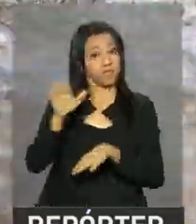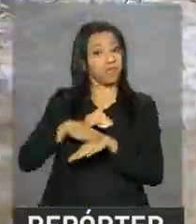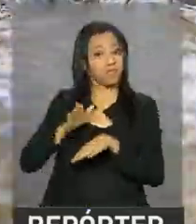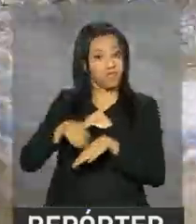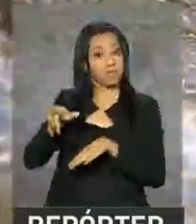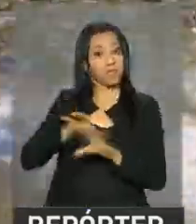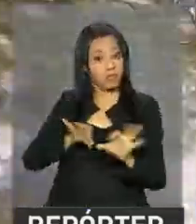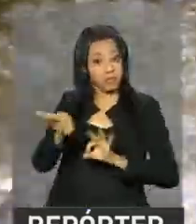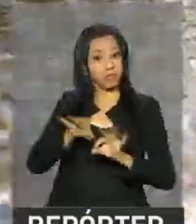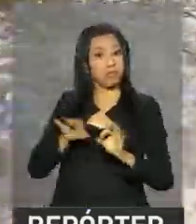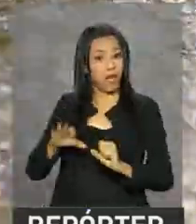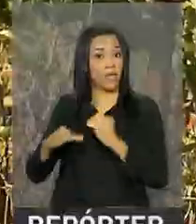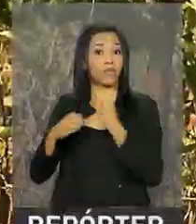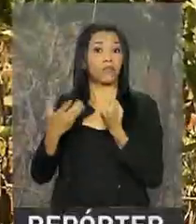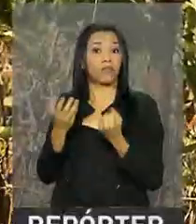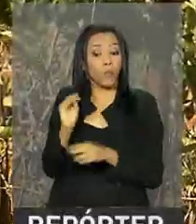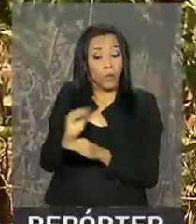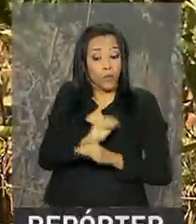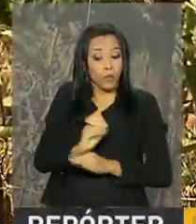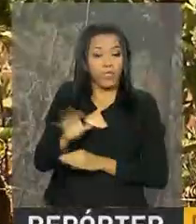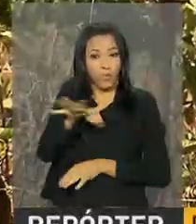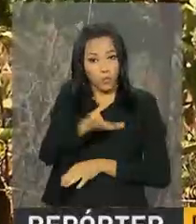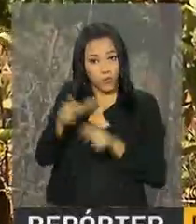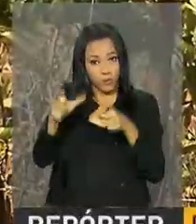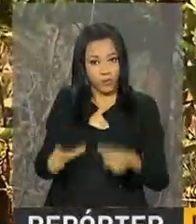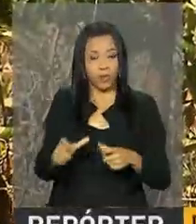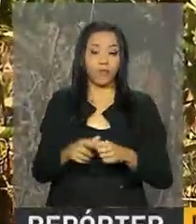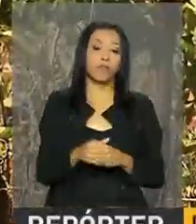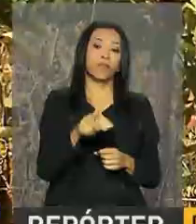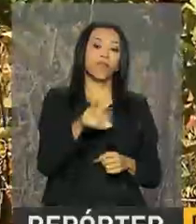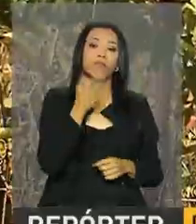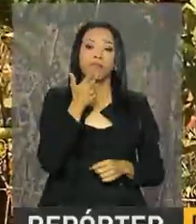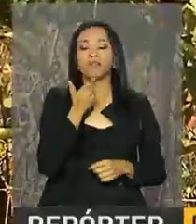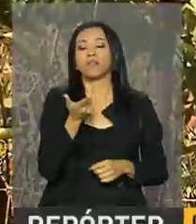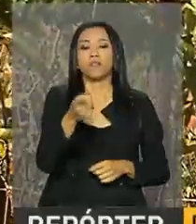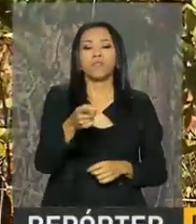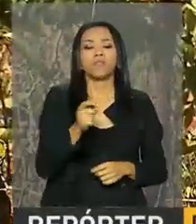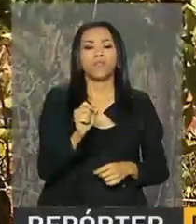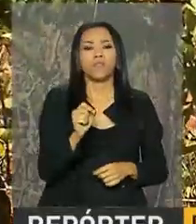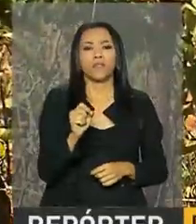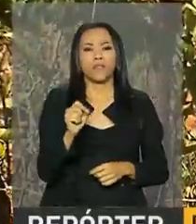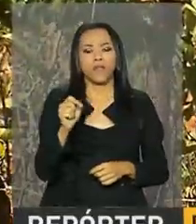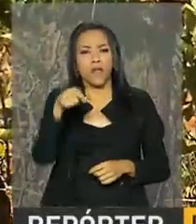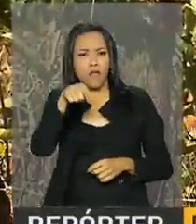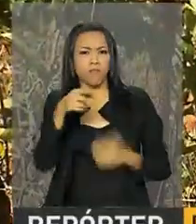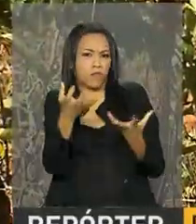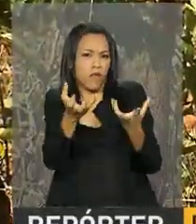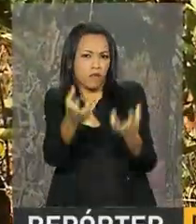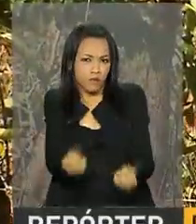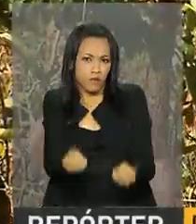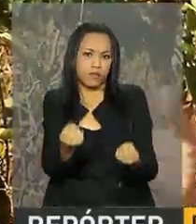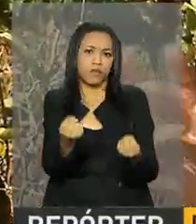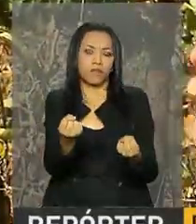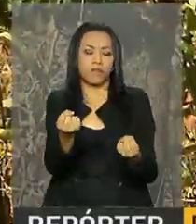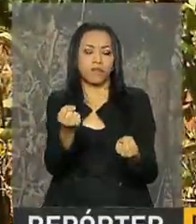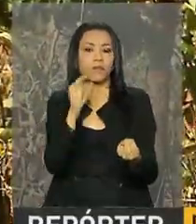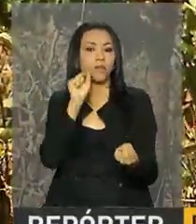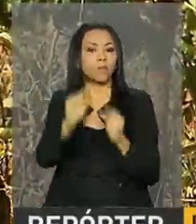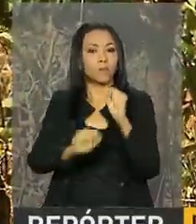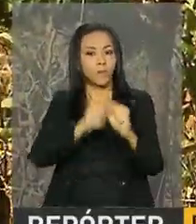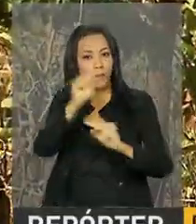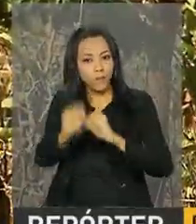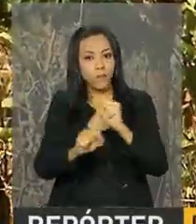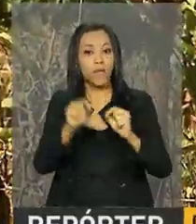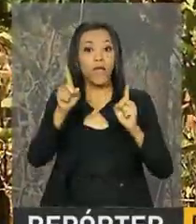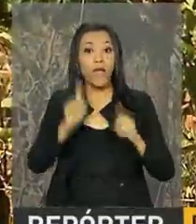adotou para preservar o local. A ideia desse momento com a nascente tecido adotada é a gente trazer